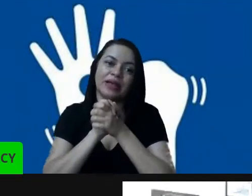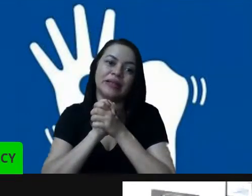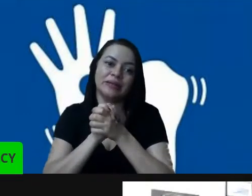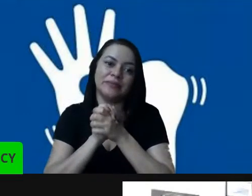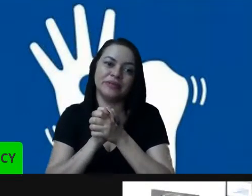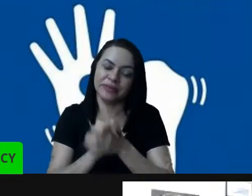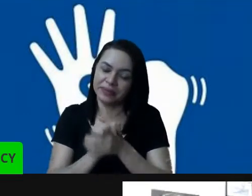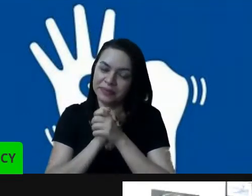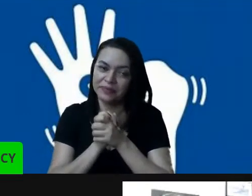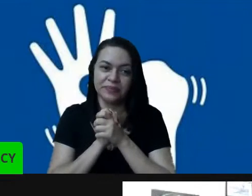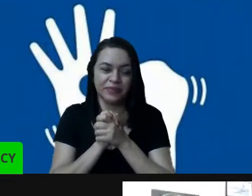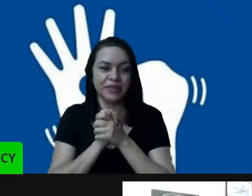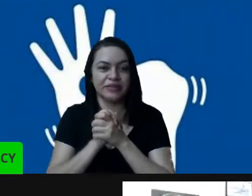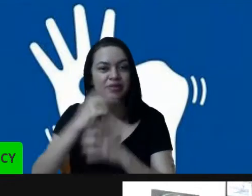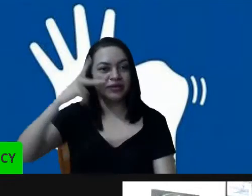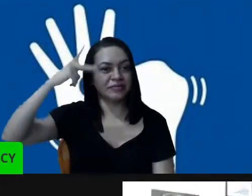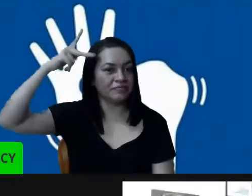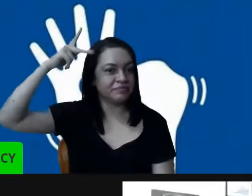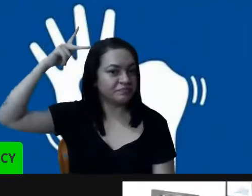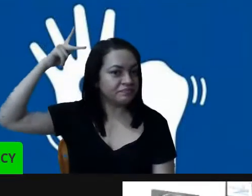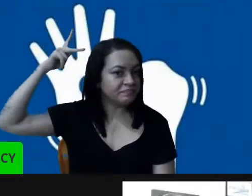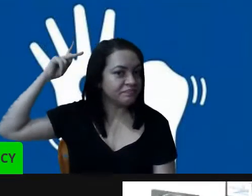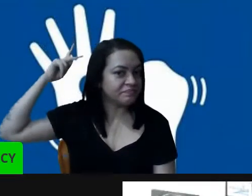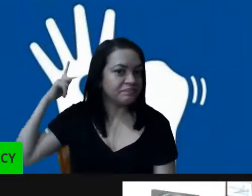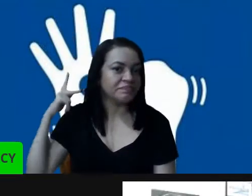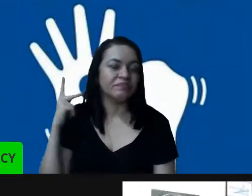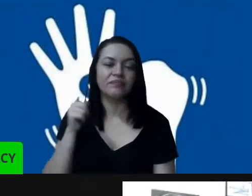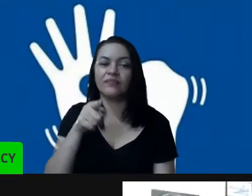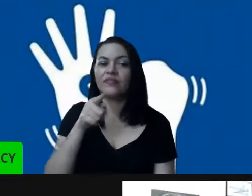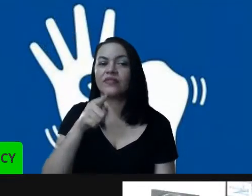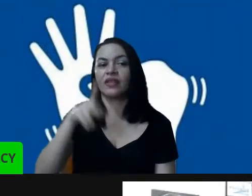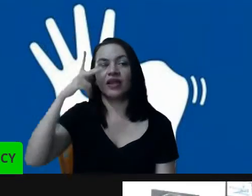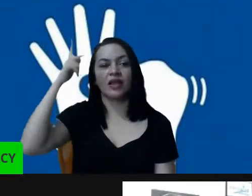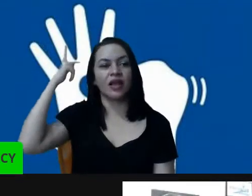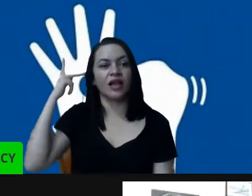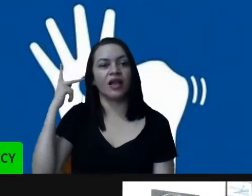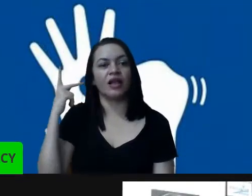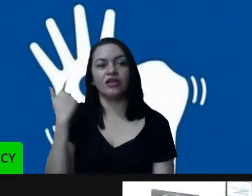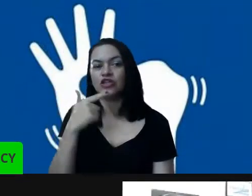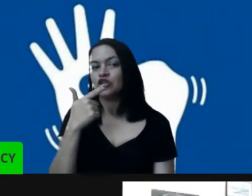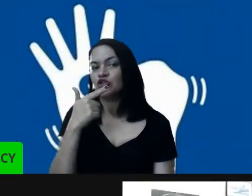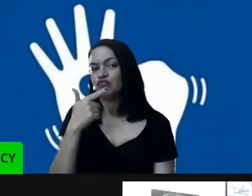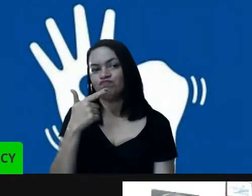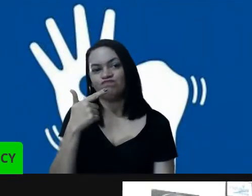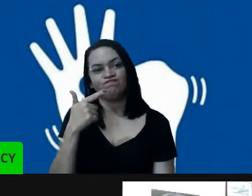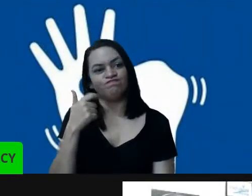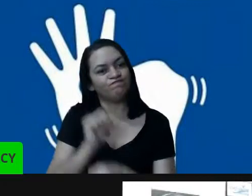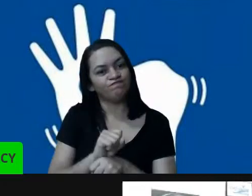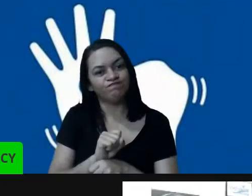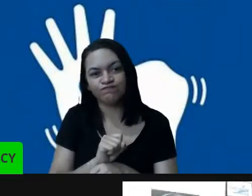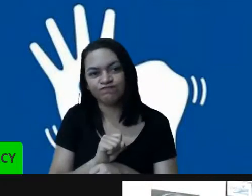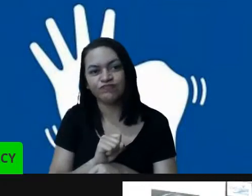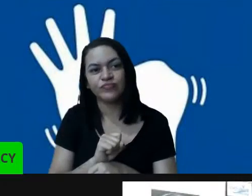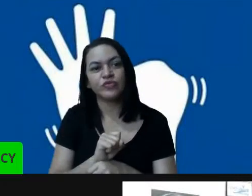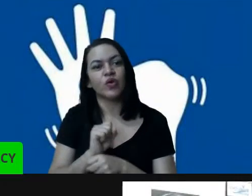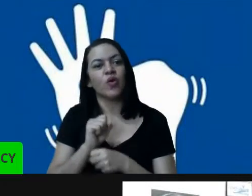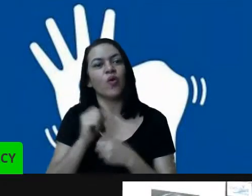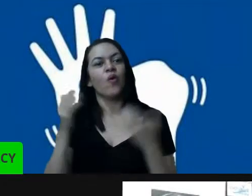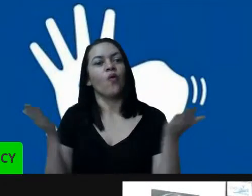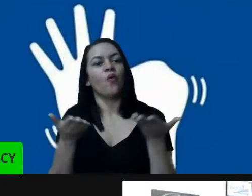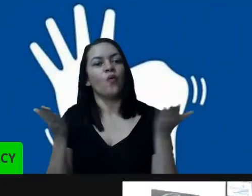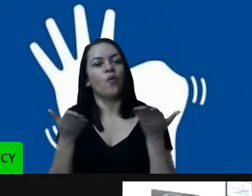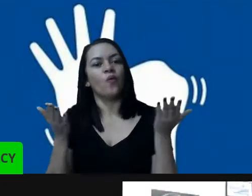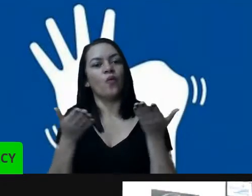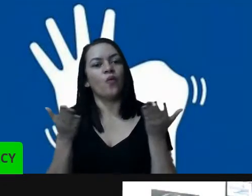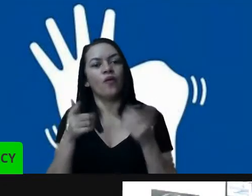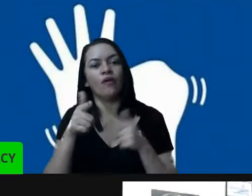parabenizar a Alessandra, que a Alessandra ela não tem parado. Ela hoje ela trabalha na Sede